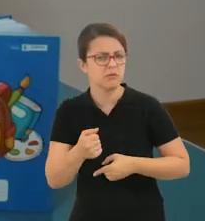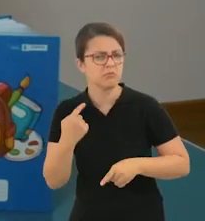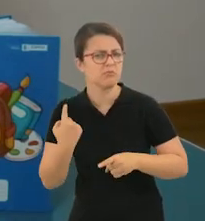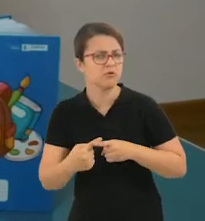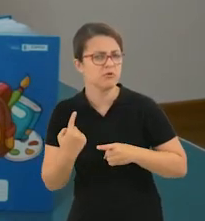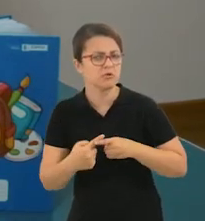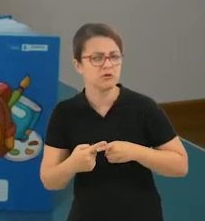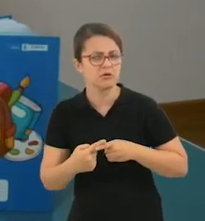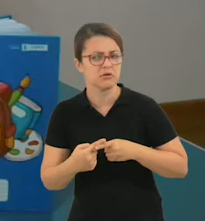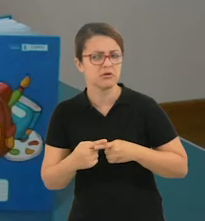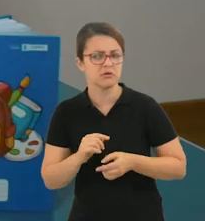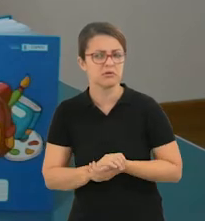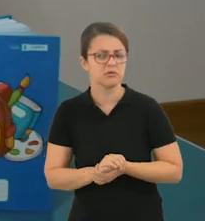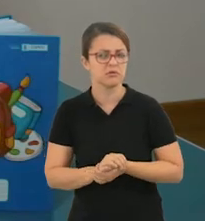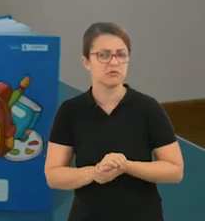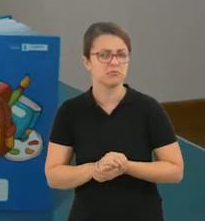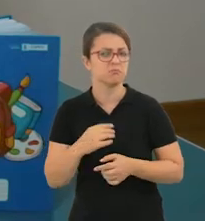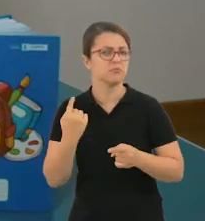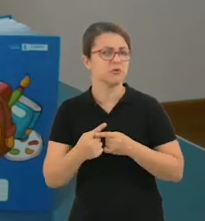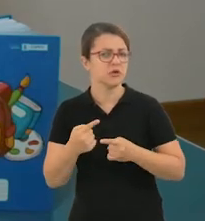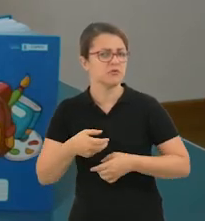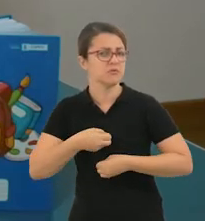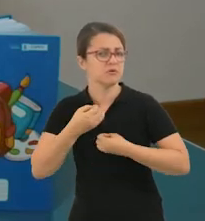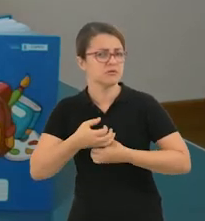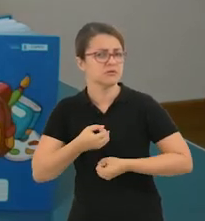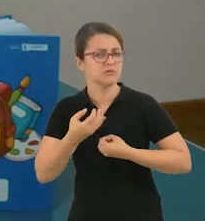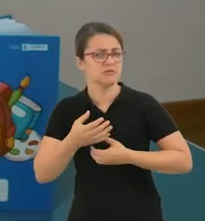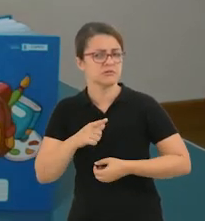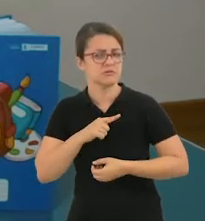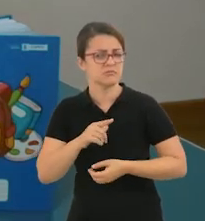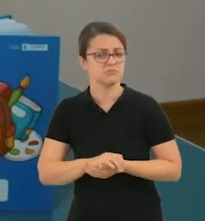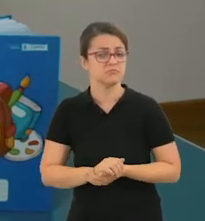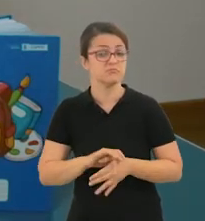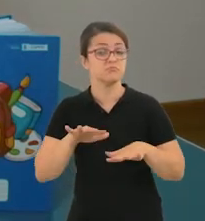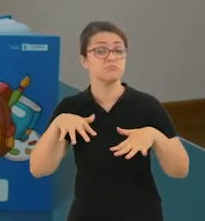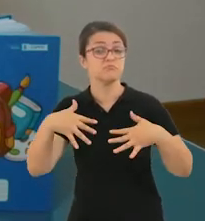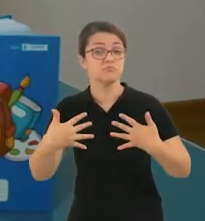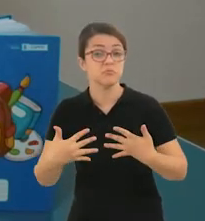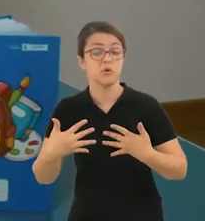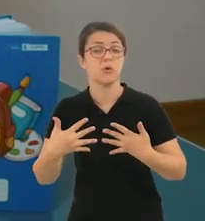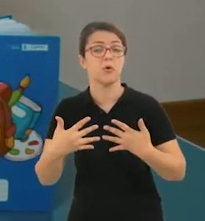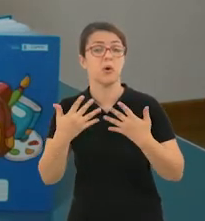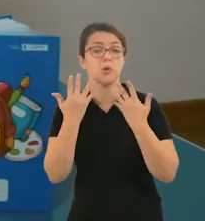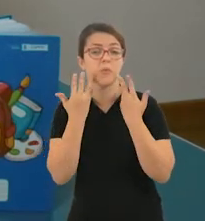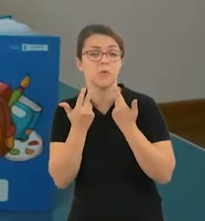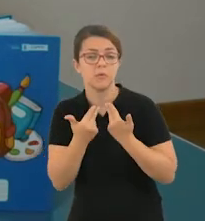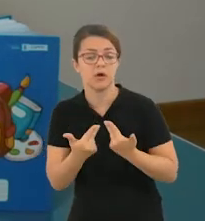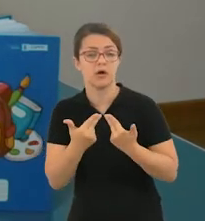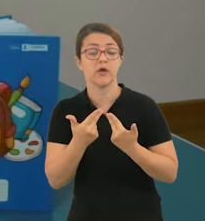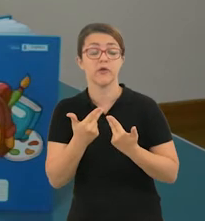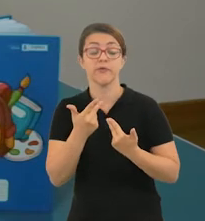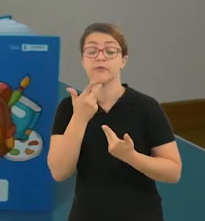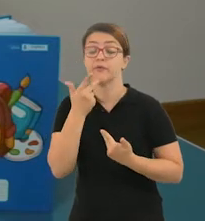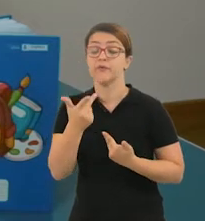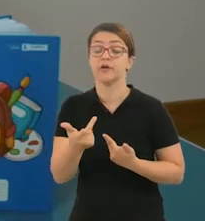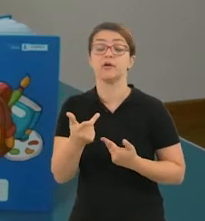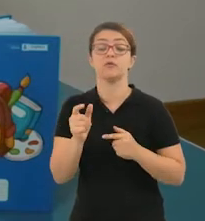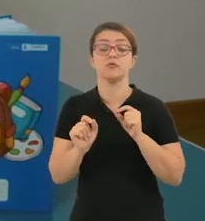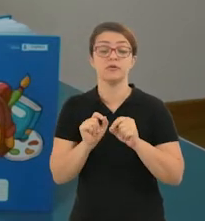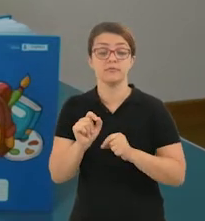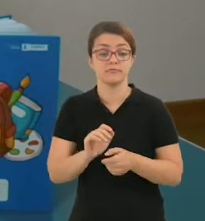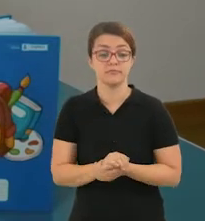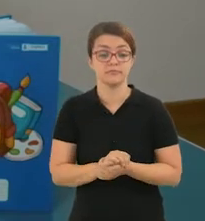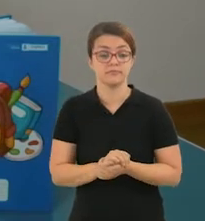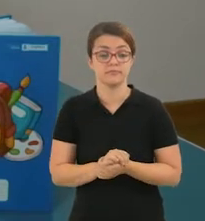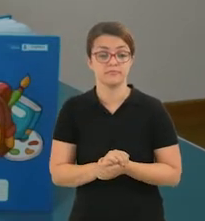quê? Por que ele é um texto que traz informações? De qual animal fala o texto? E segundo o texto,